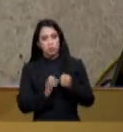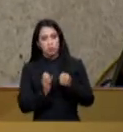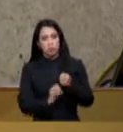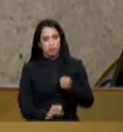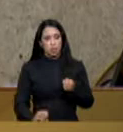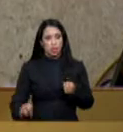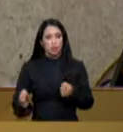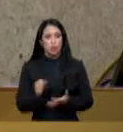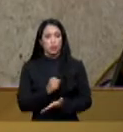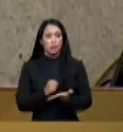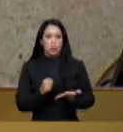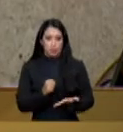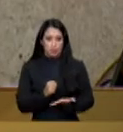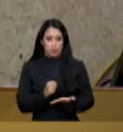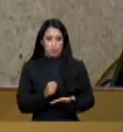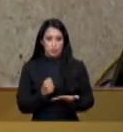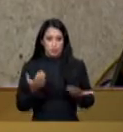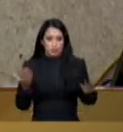saneamento básico.